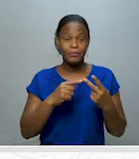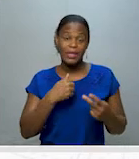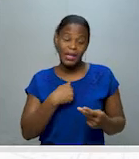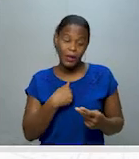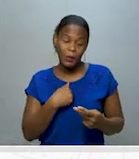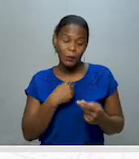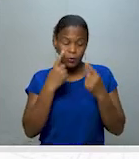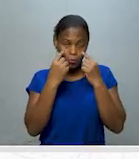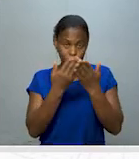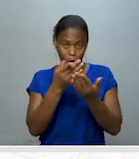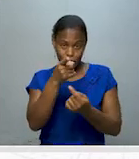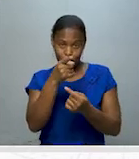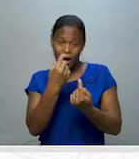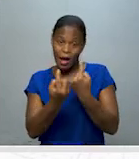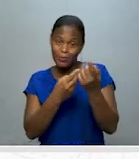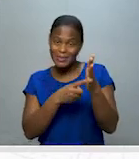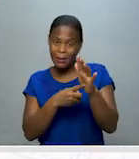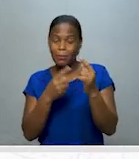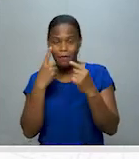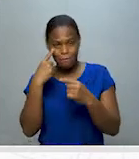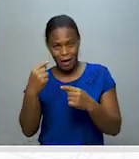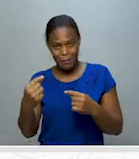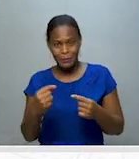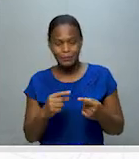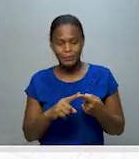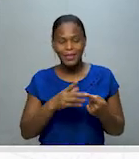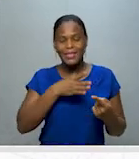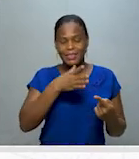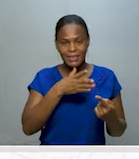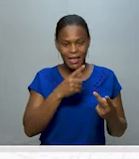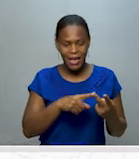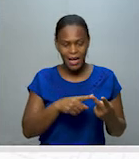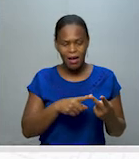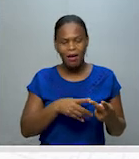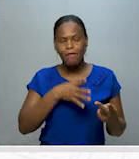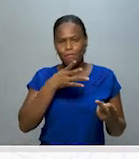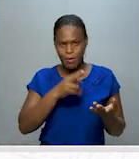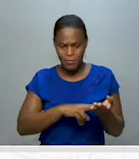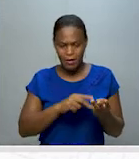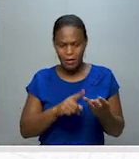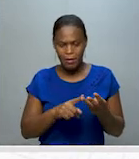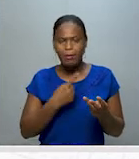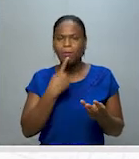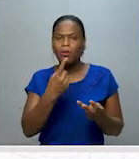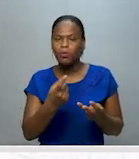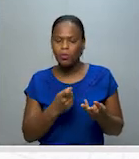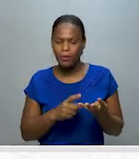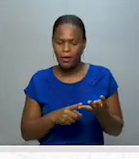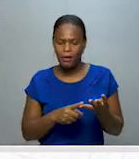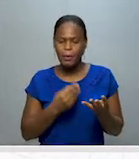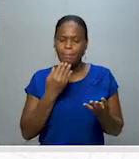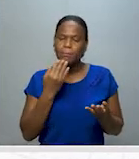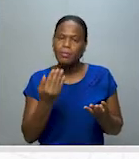E eu aqui apresento alguns exemplos. Dizer, afirmar,